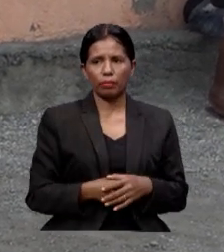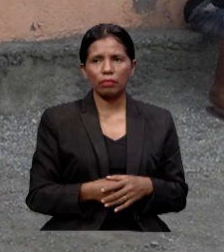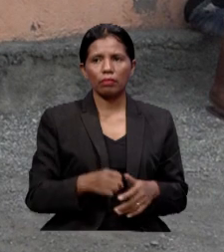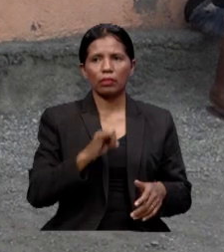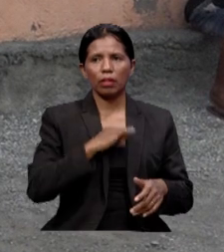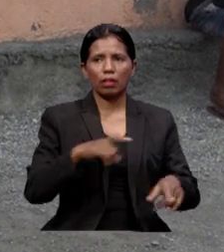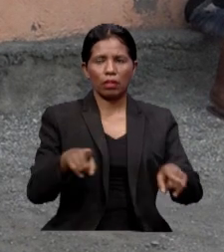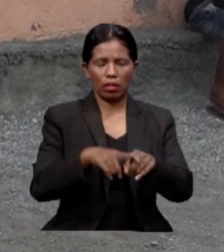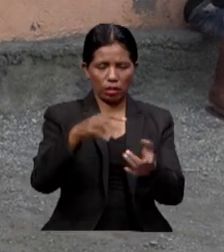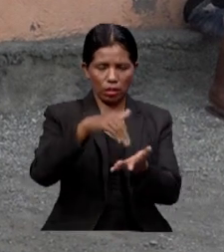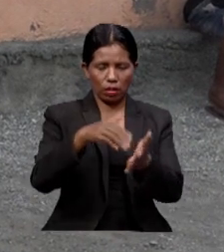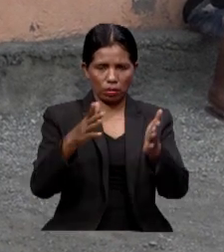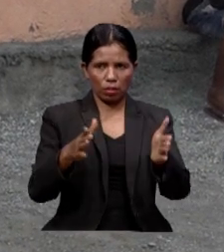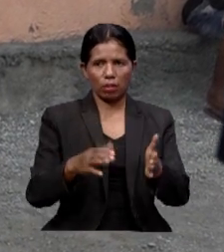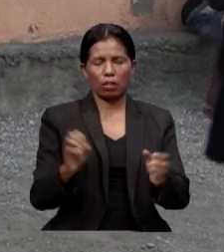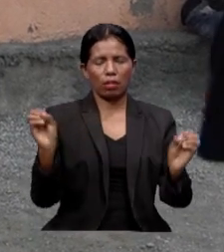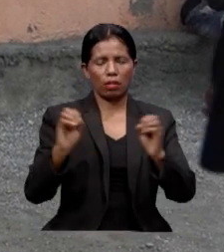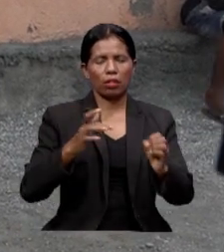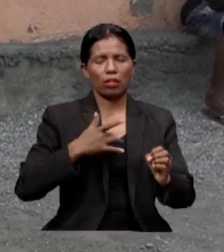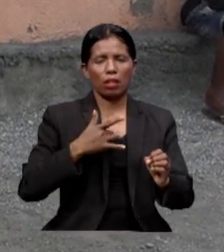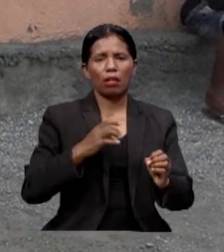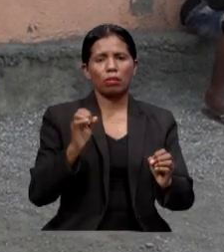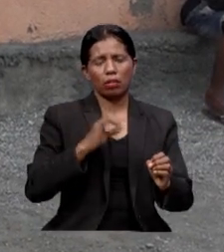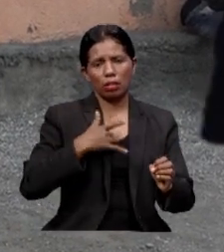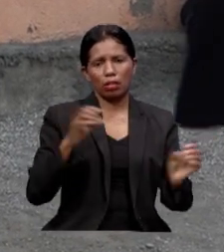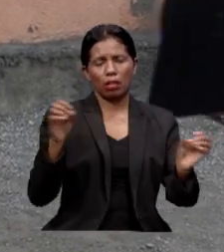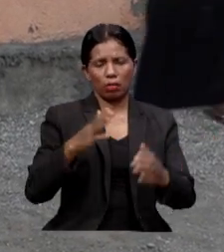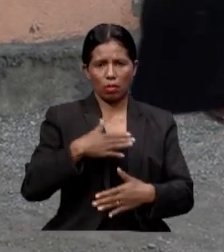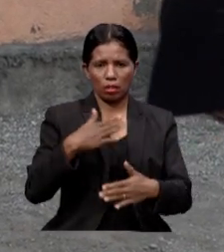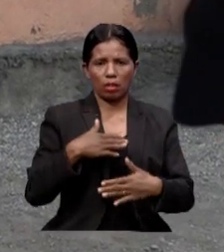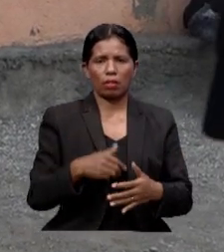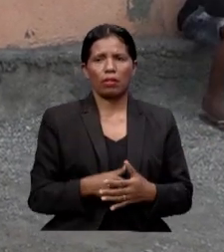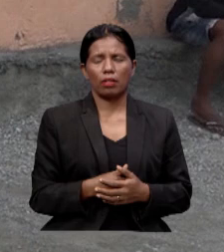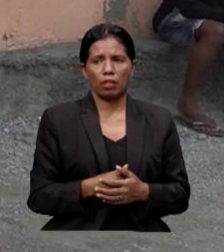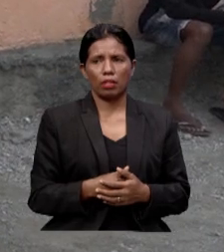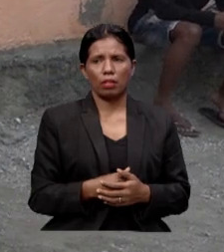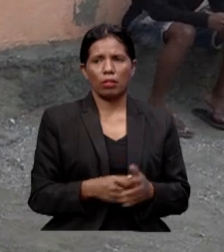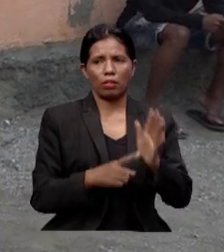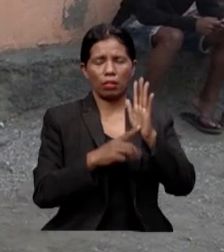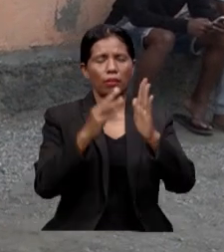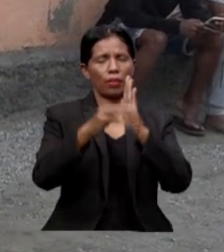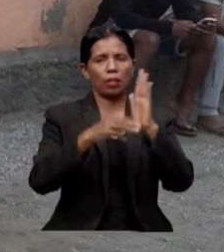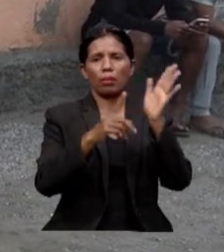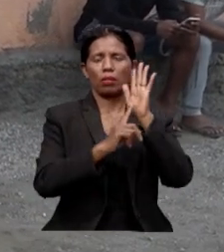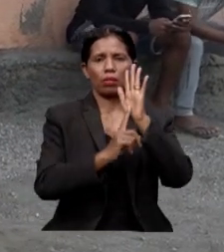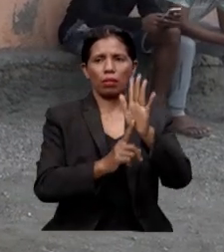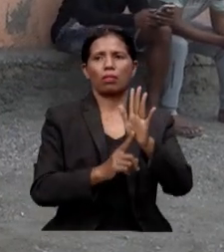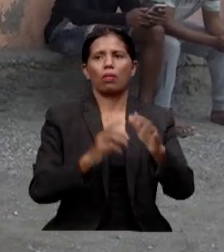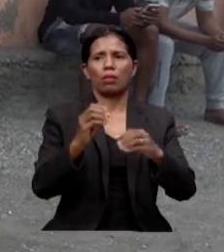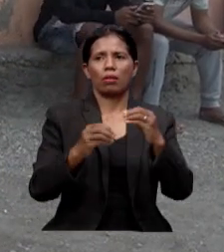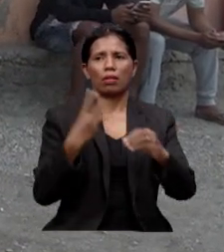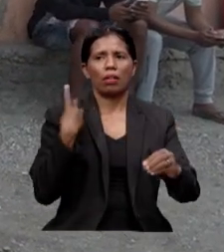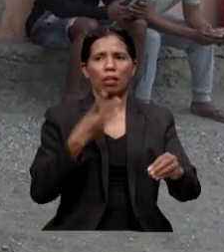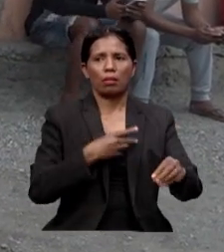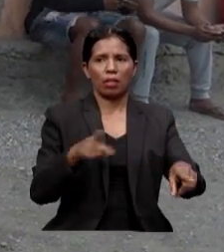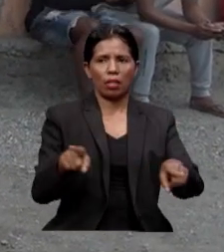sou estudante, eu estou satisfeito com isso. Eu li a média, eu não sei se eu sou autor principal. Eu